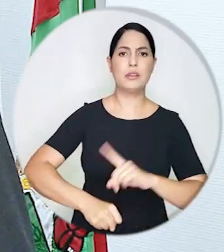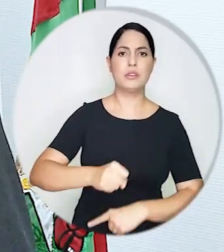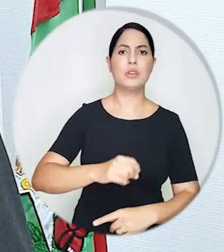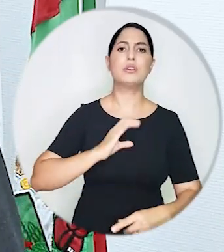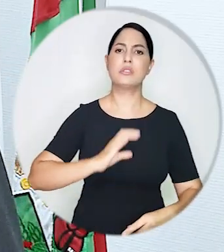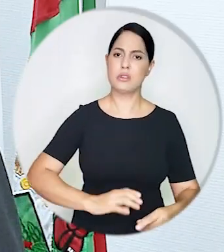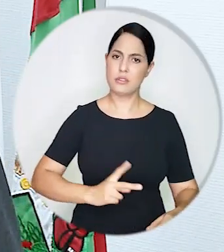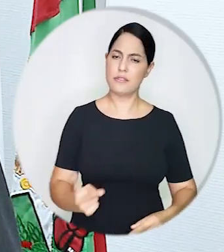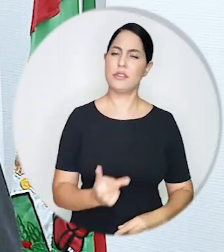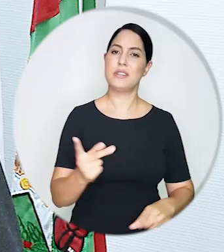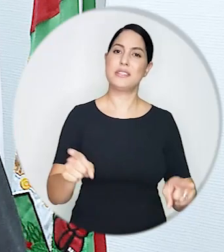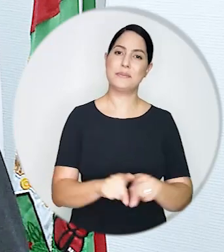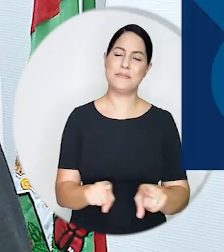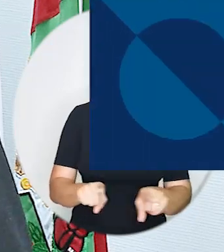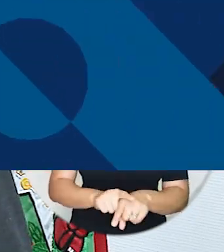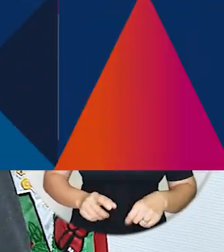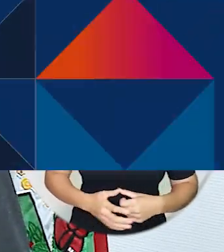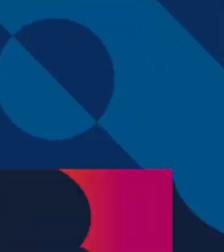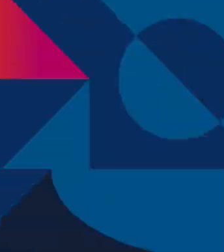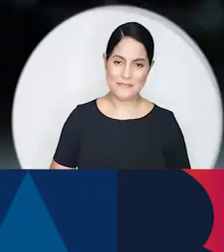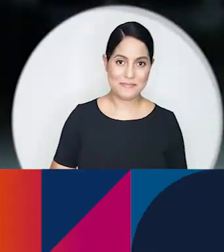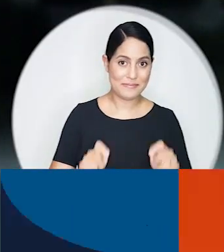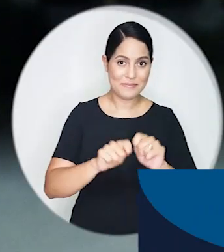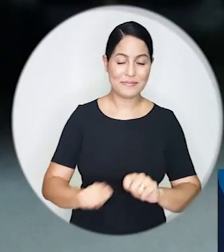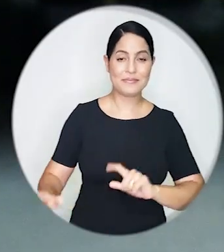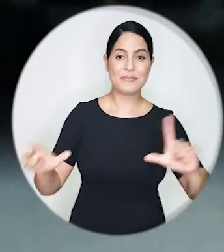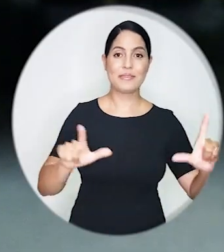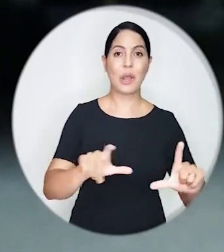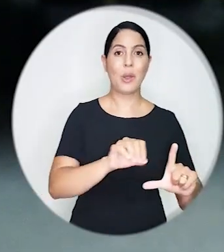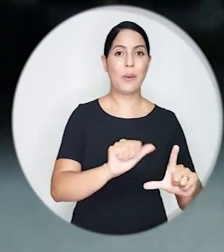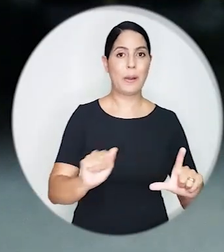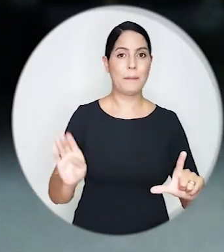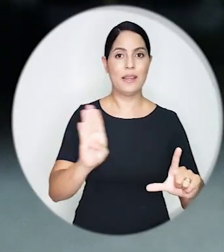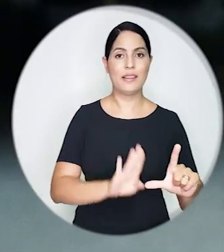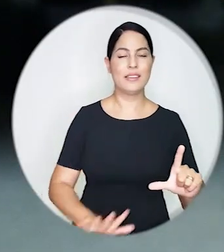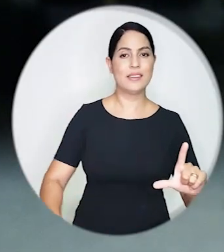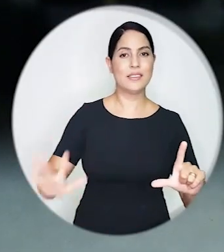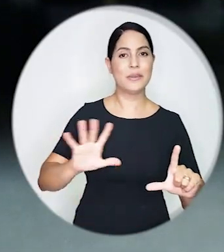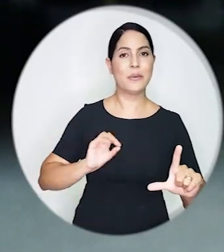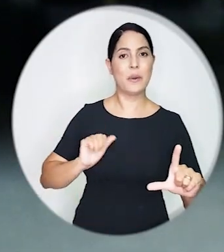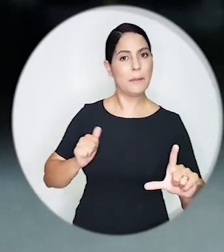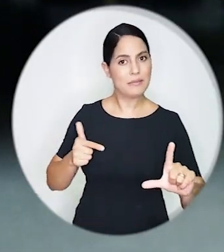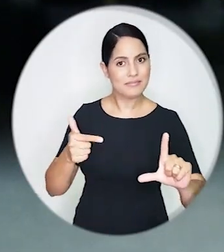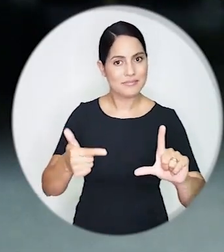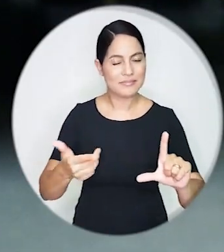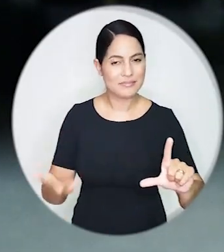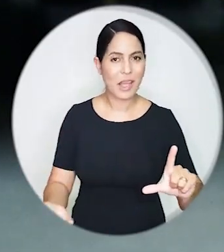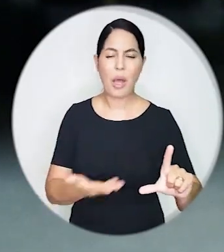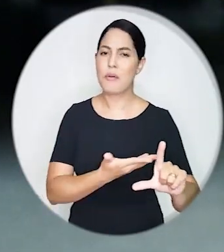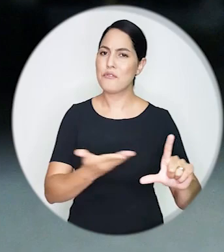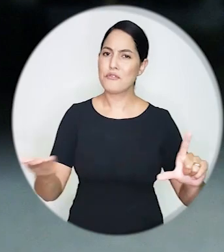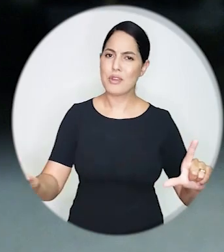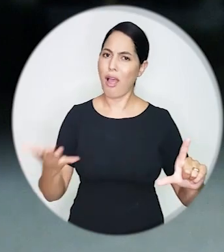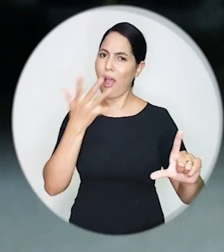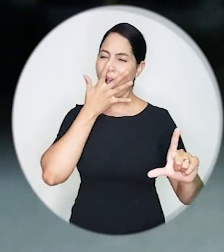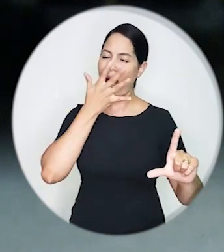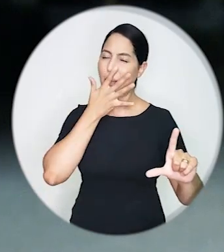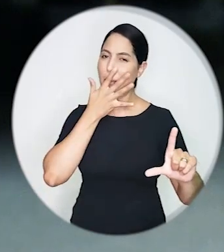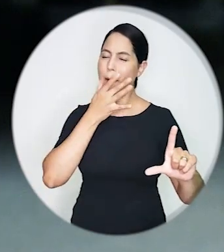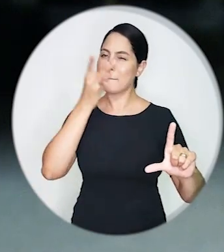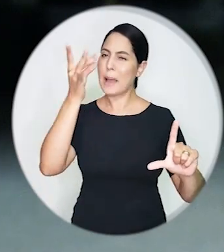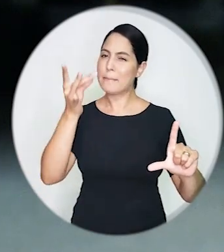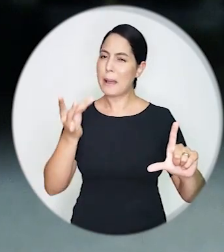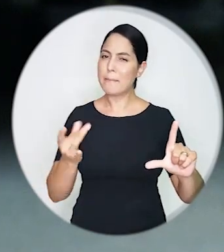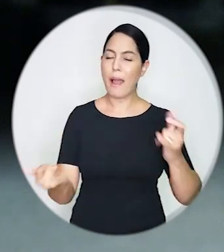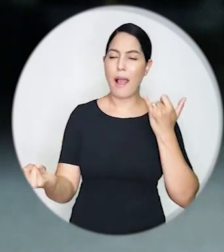a valorização da cidadania brasileira. Este programa é mais uma produção da Ordem dos Advogados do Brasil. Aqui você